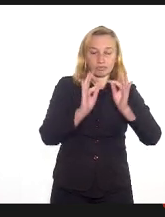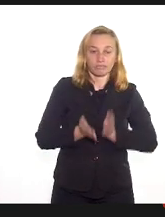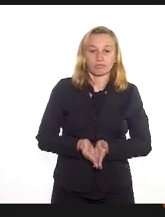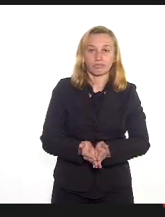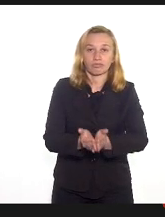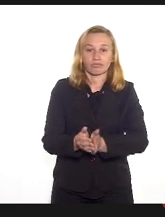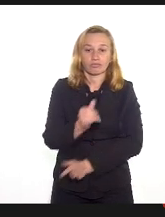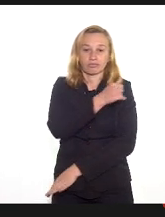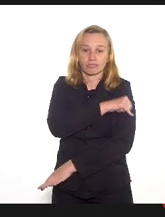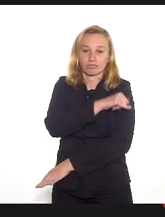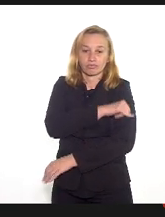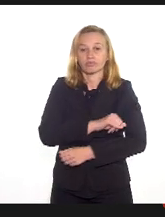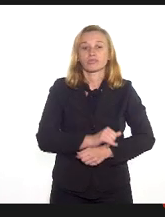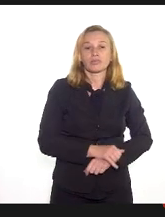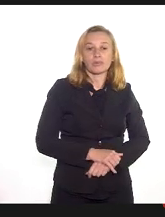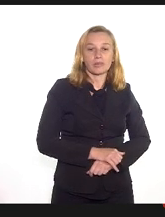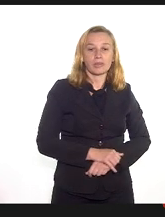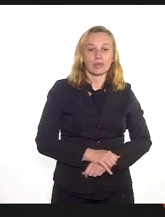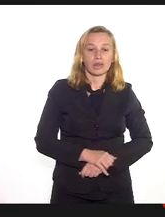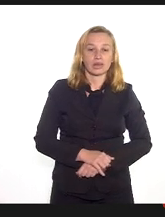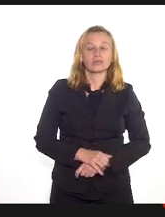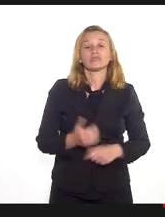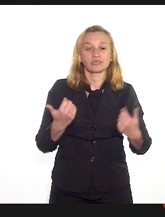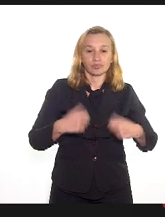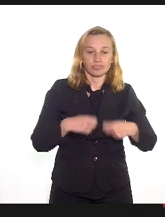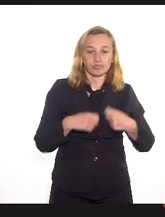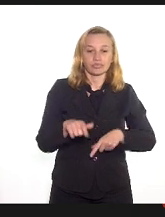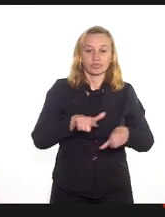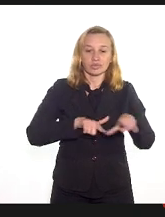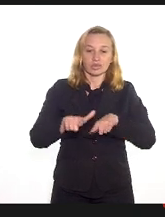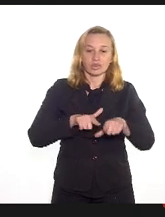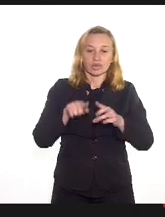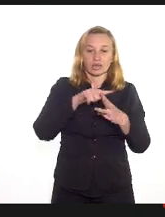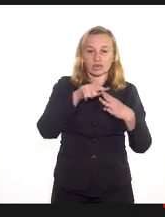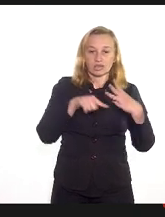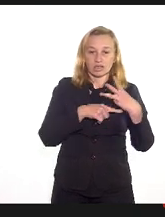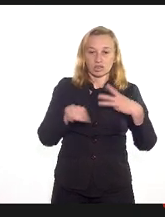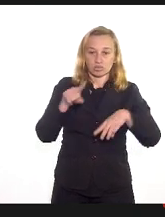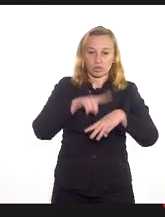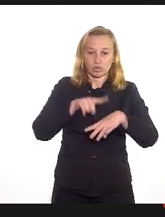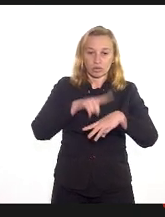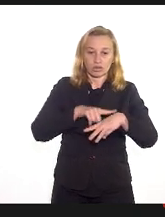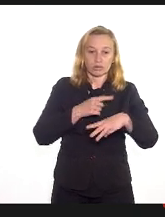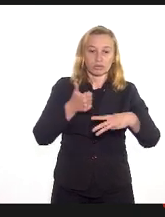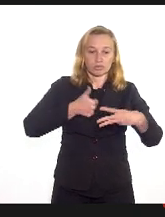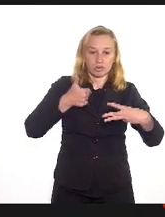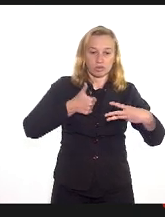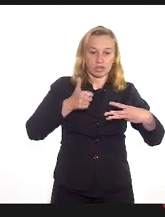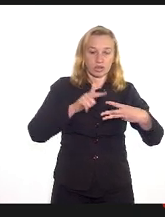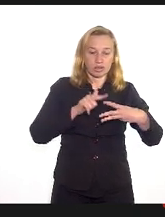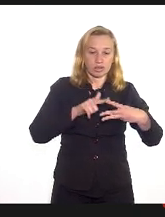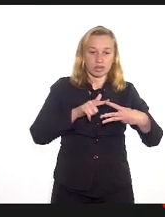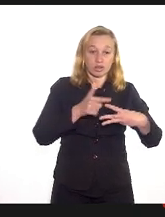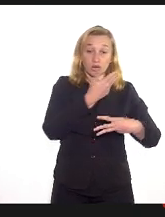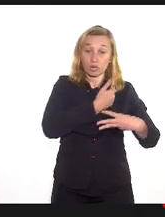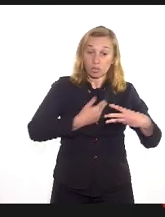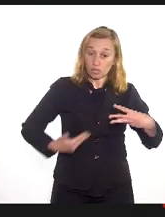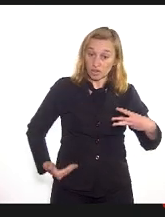Rio de Janeiro. Mas, para isso, nós precisamos trabalhar em três vetores. O primeiro, o da